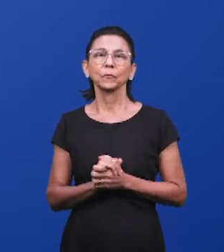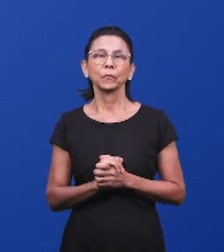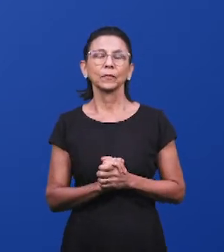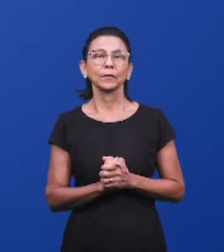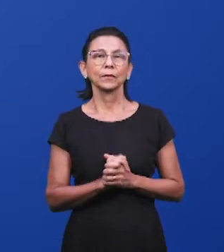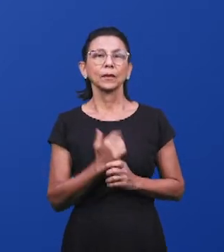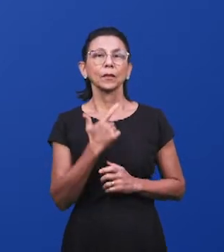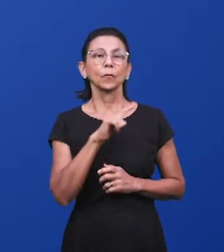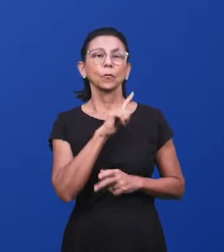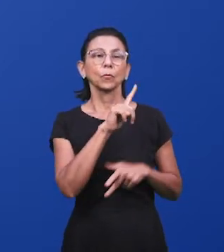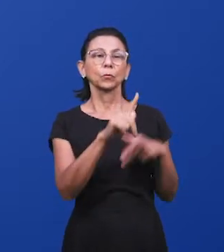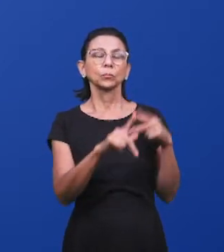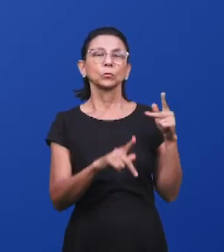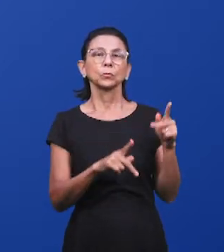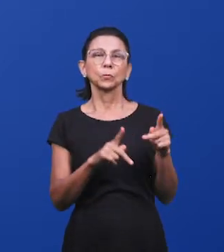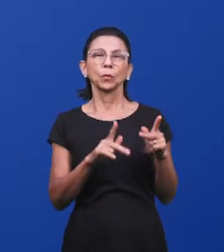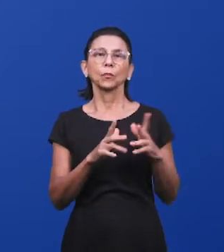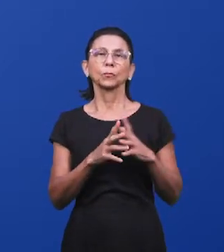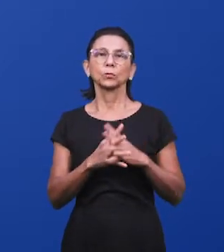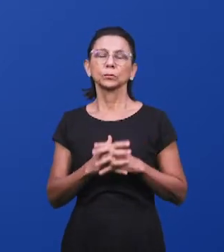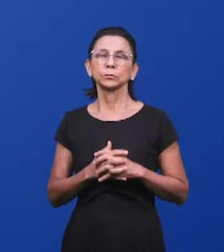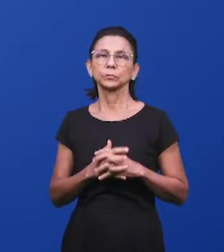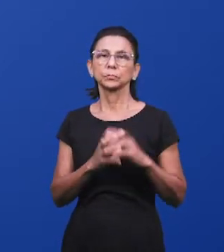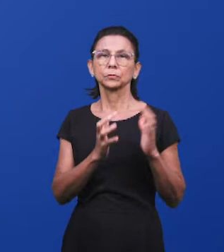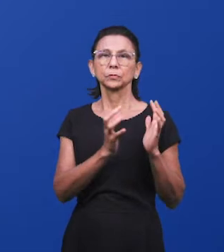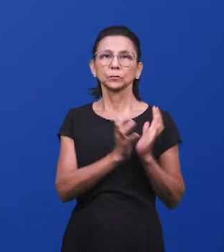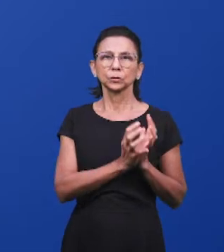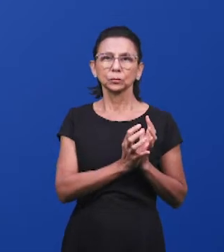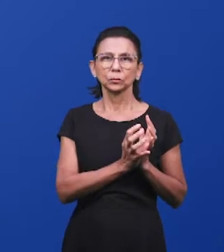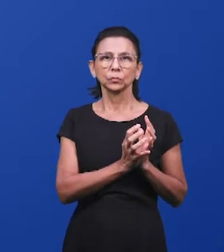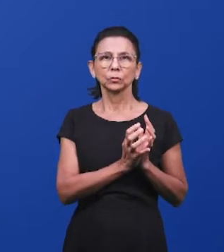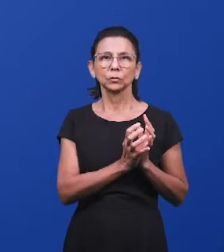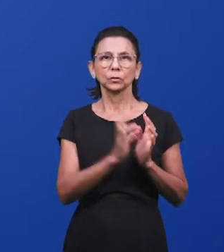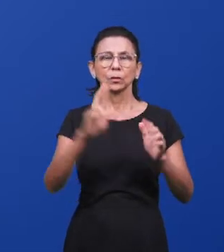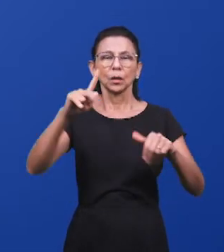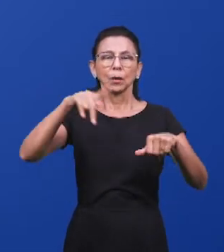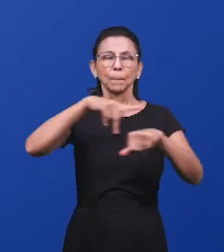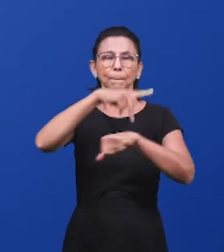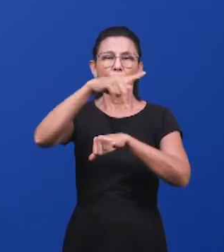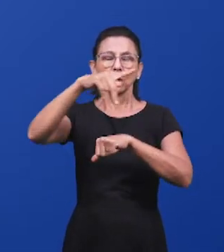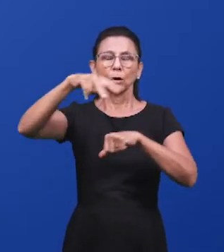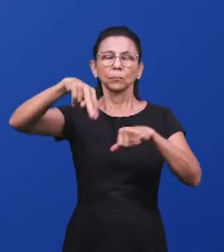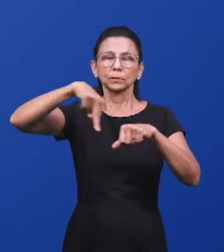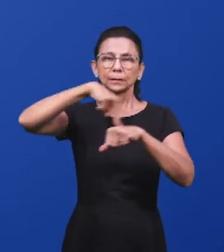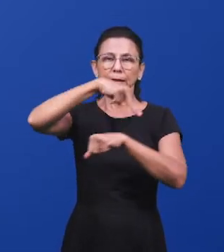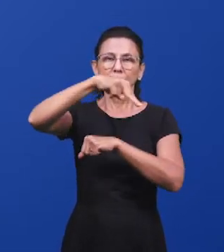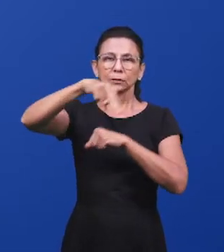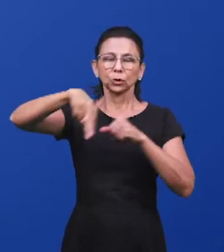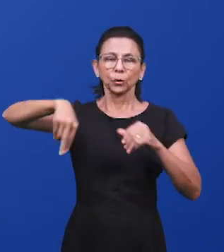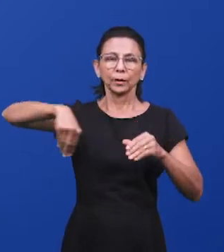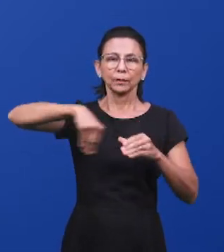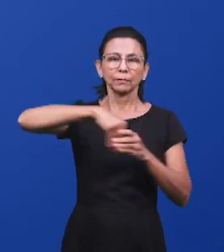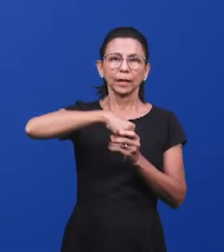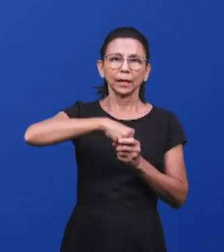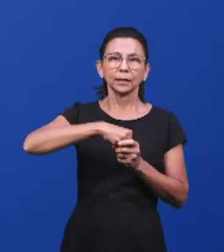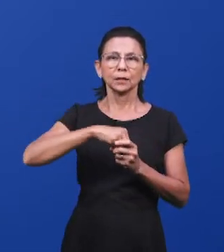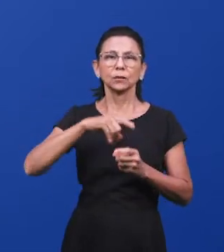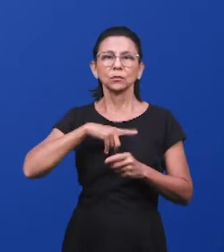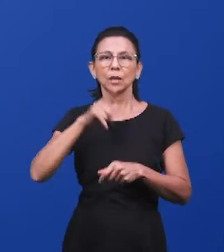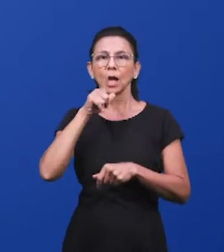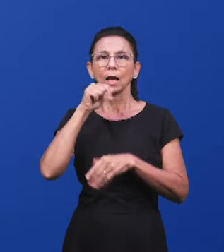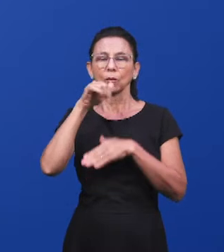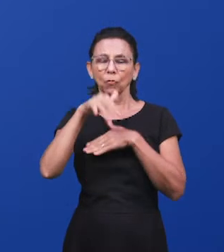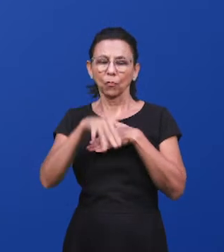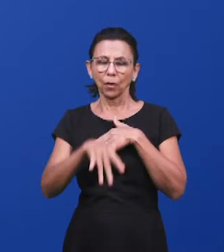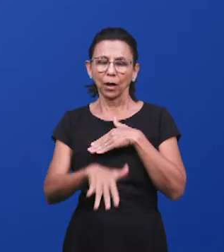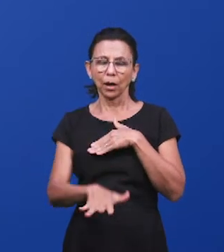gentílica, uma igreja que é formada por pessoas de todos os povos e nações, de onde correm as águas